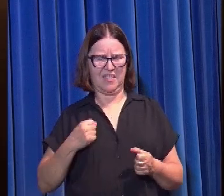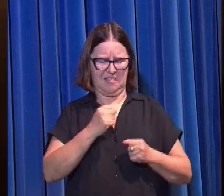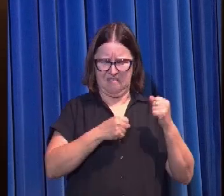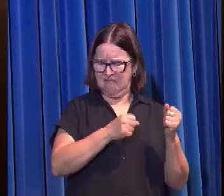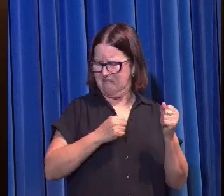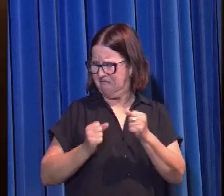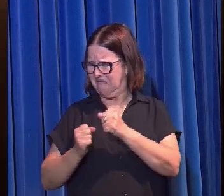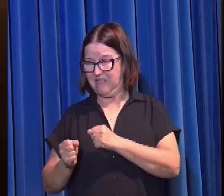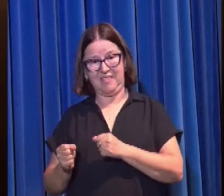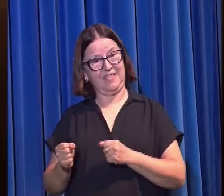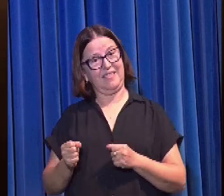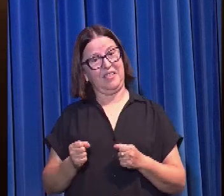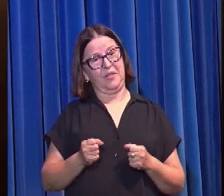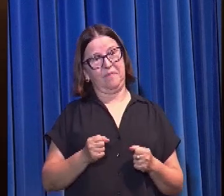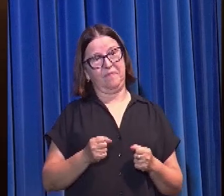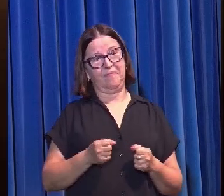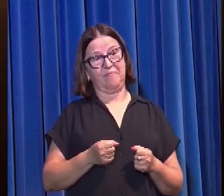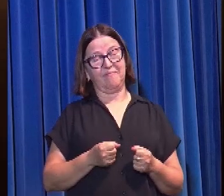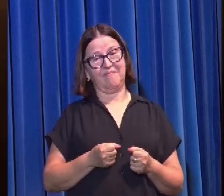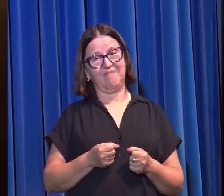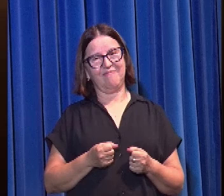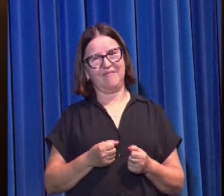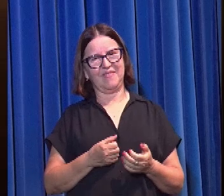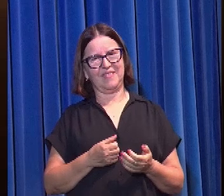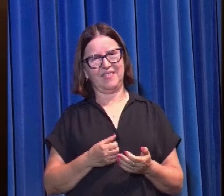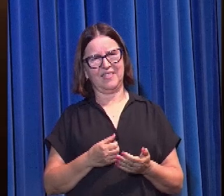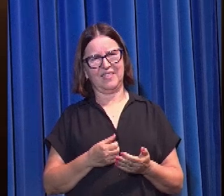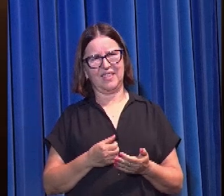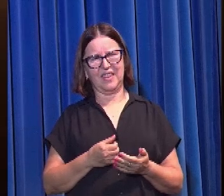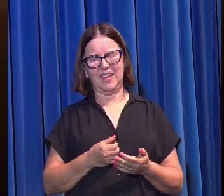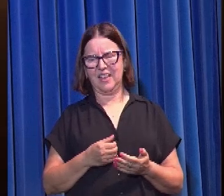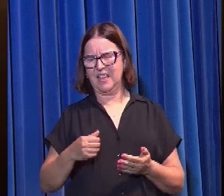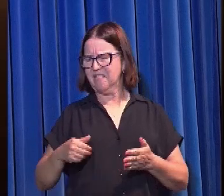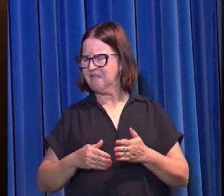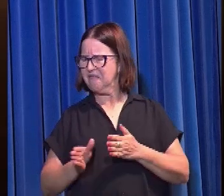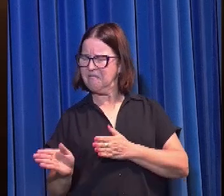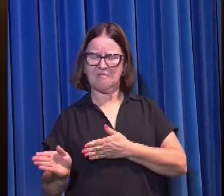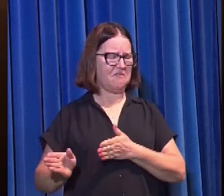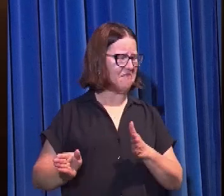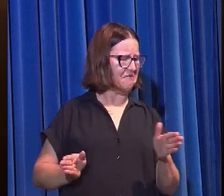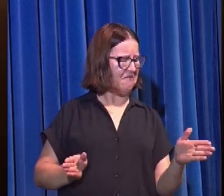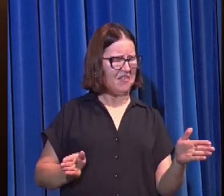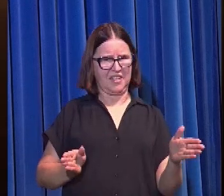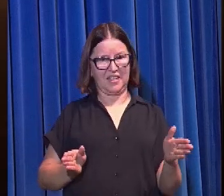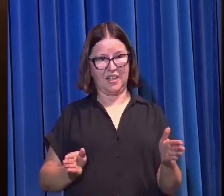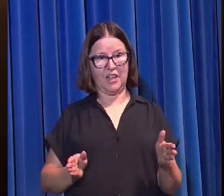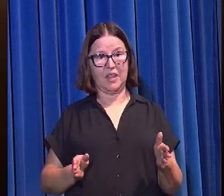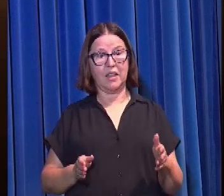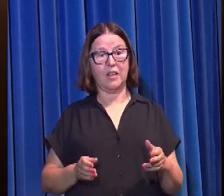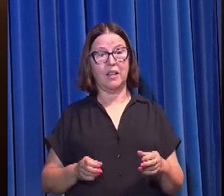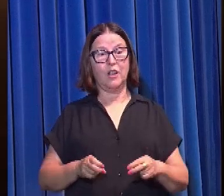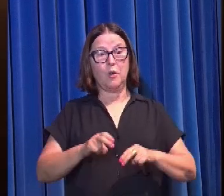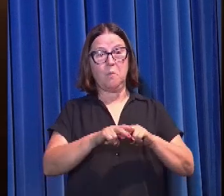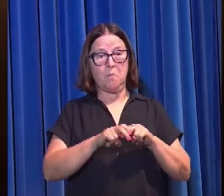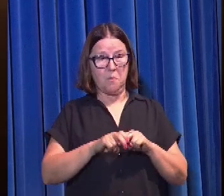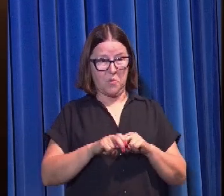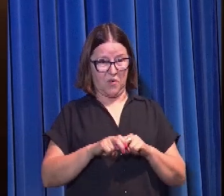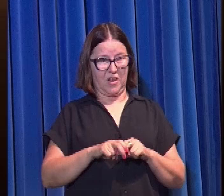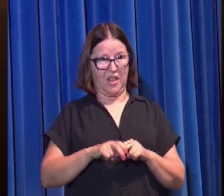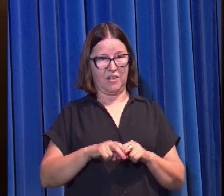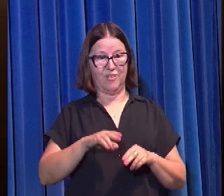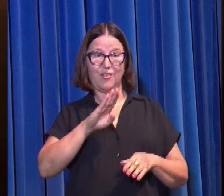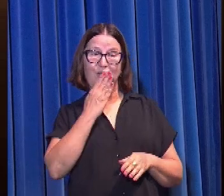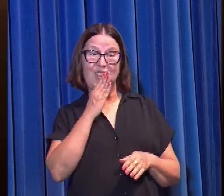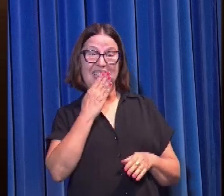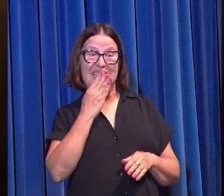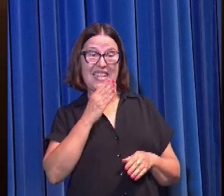outro e levados ao redor por todo o vento de doutrina, pela artimanha dos homens, pela astúcia com